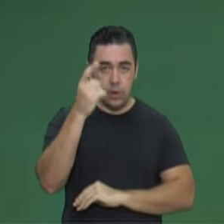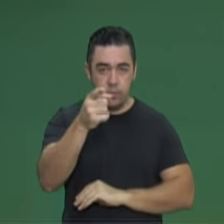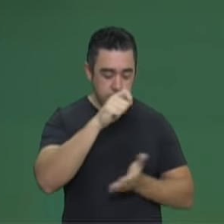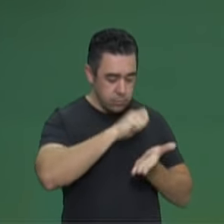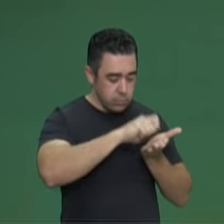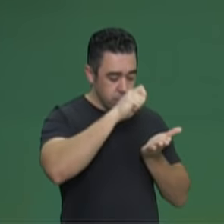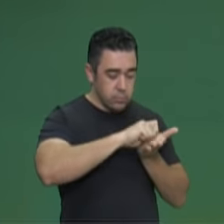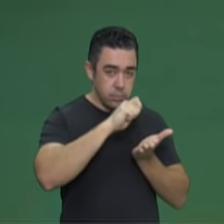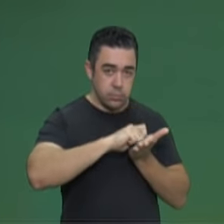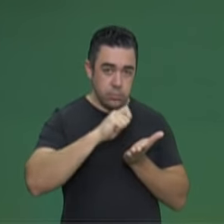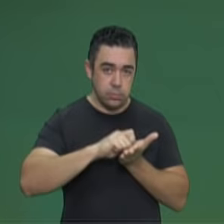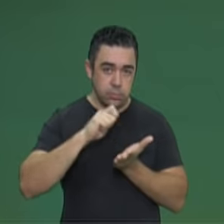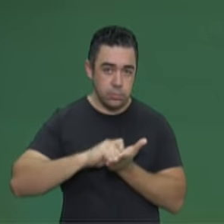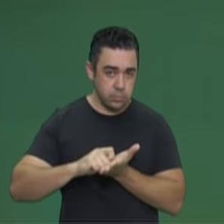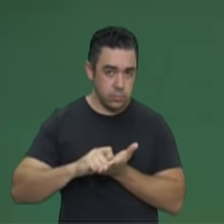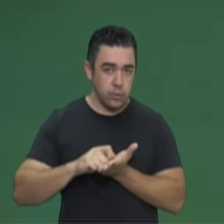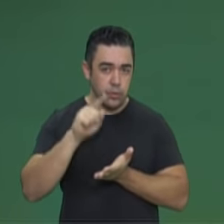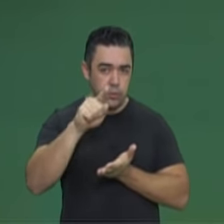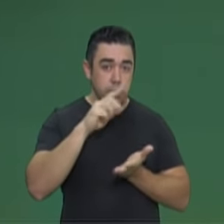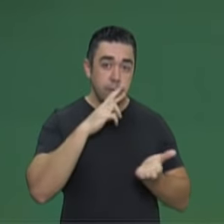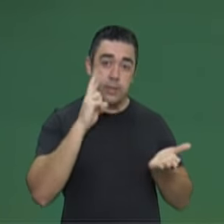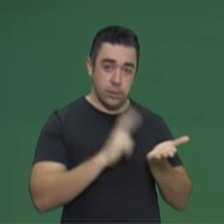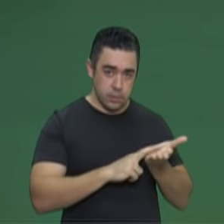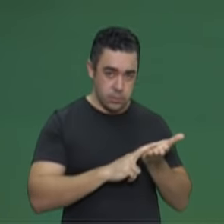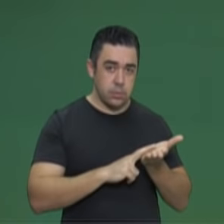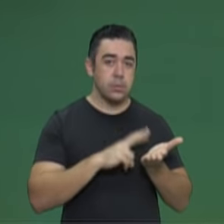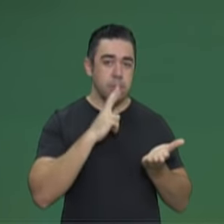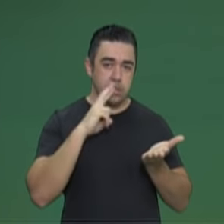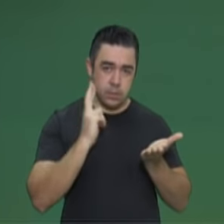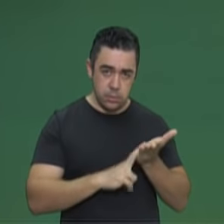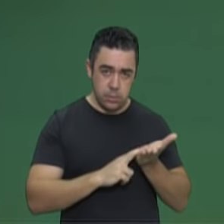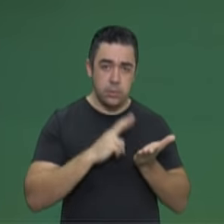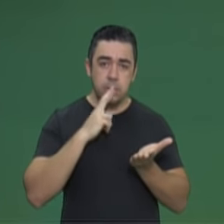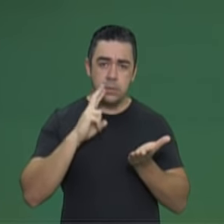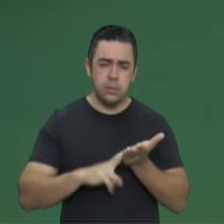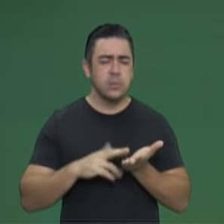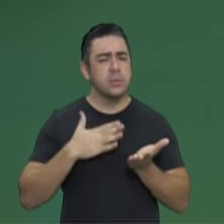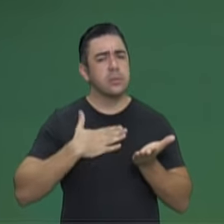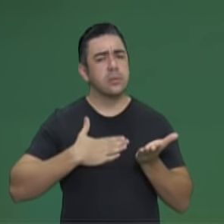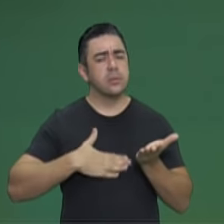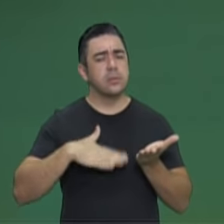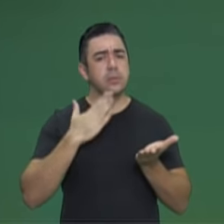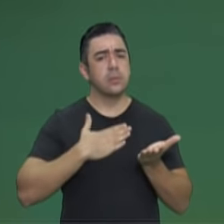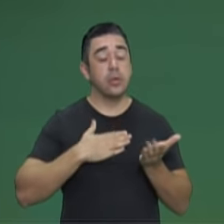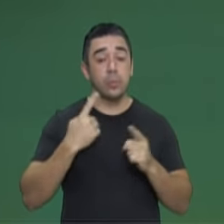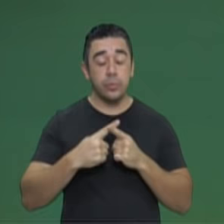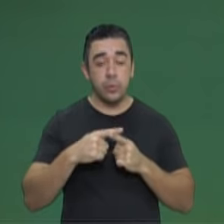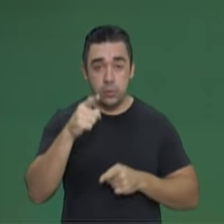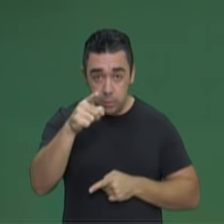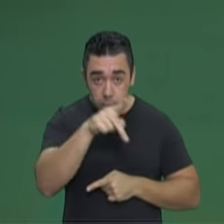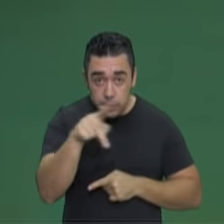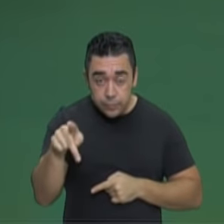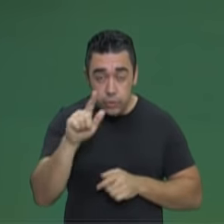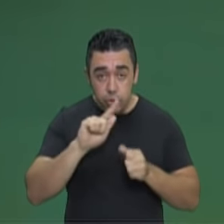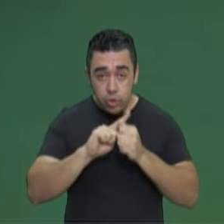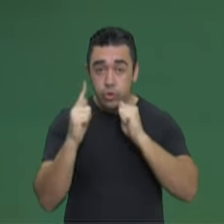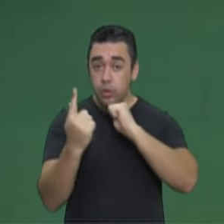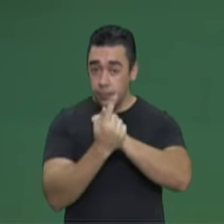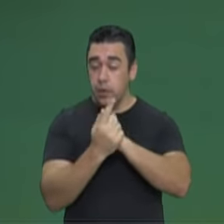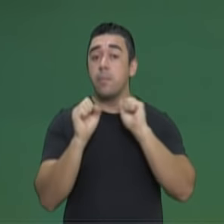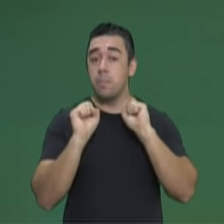anotar essas questões, você vai respondê-las com toda a calma, porque o seu professor de geografia pode cobrar